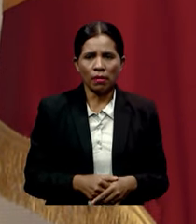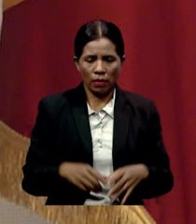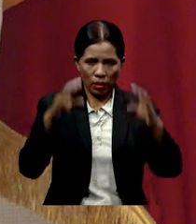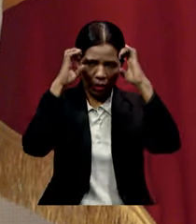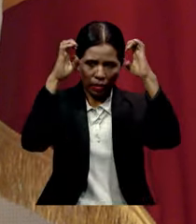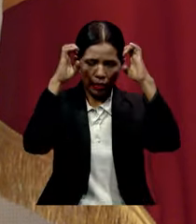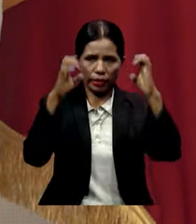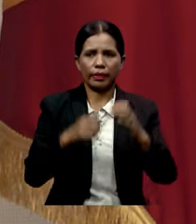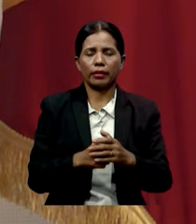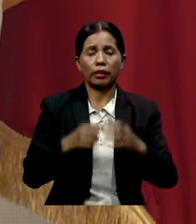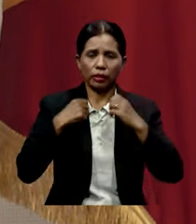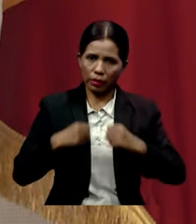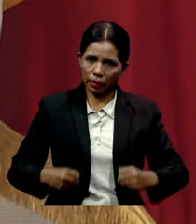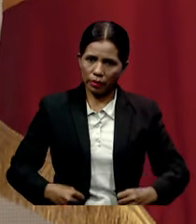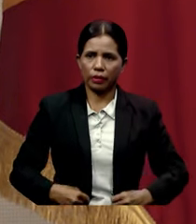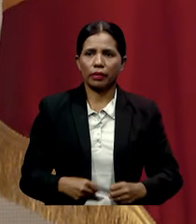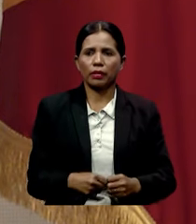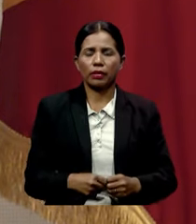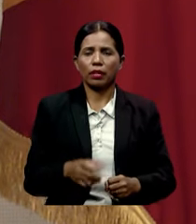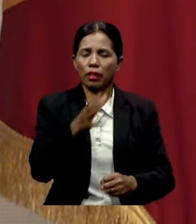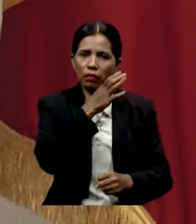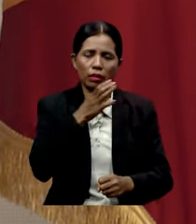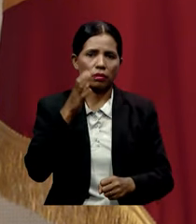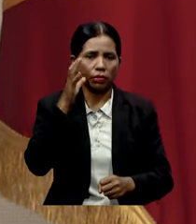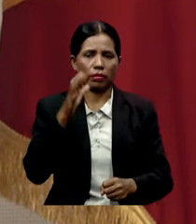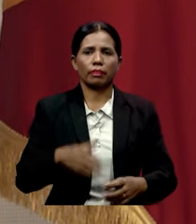educação saúde agricultura